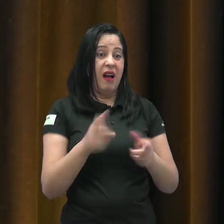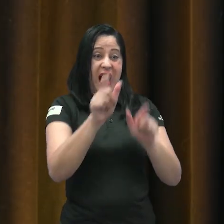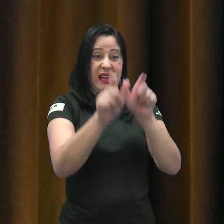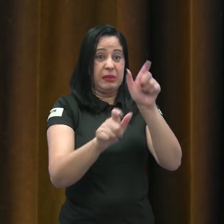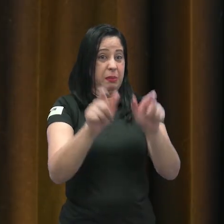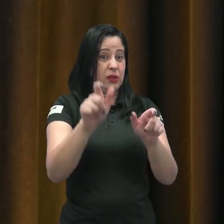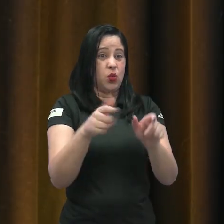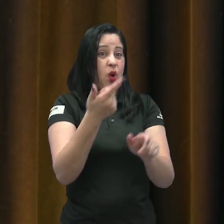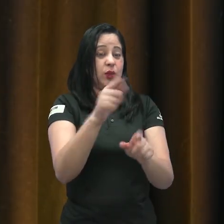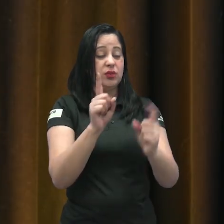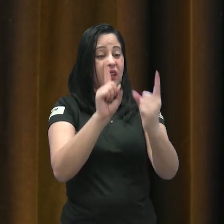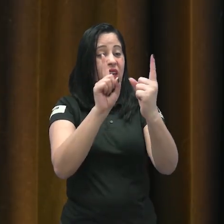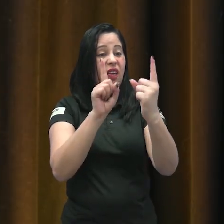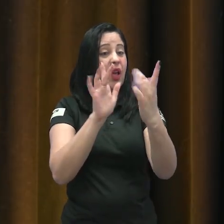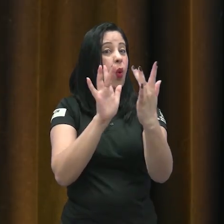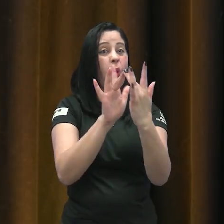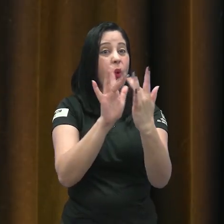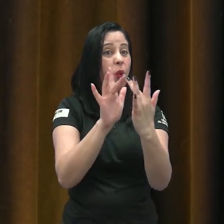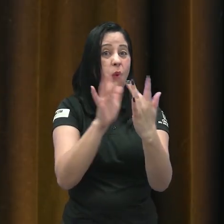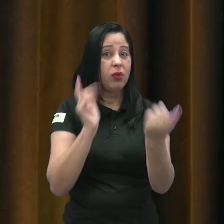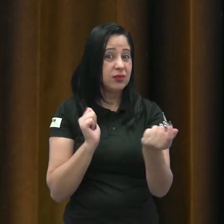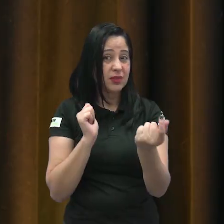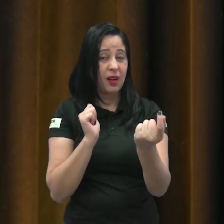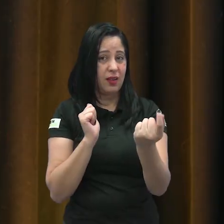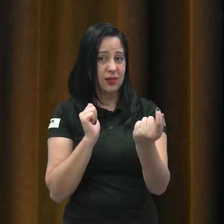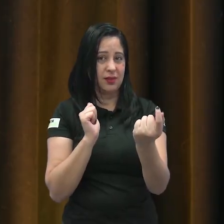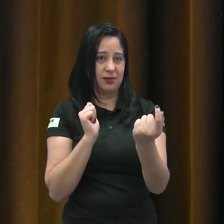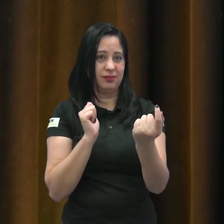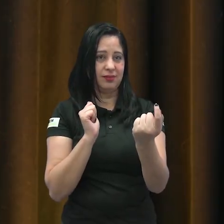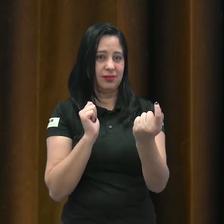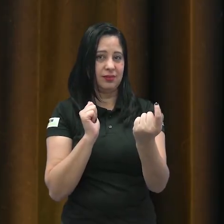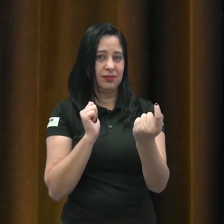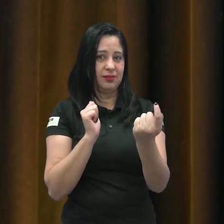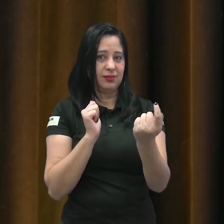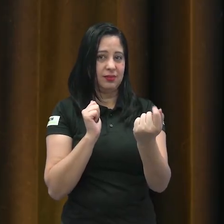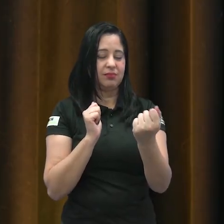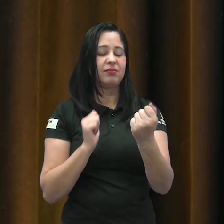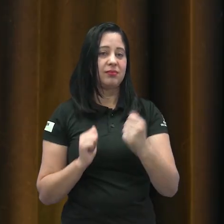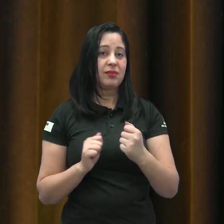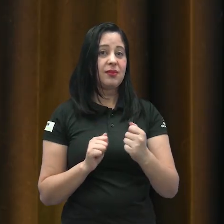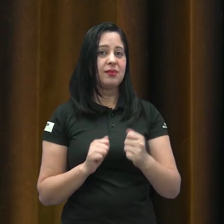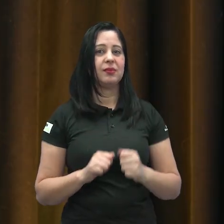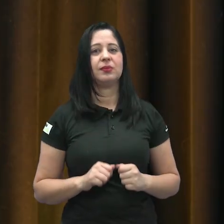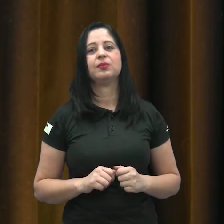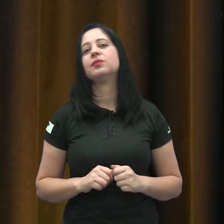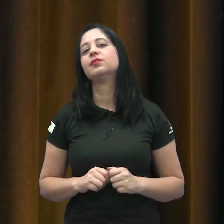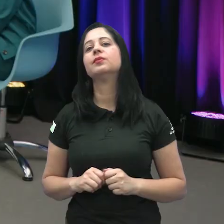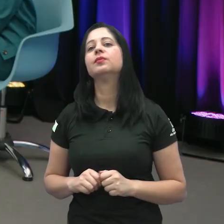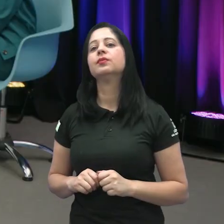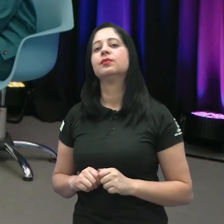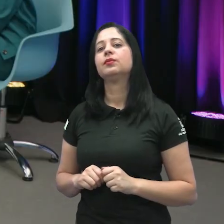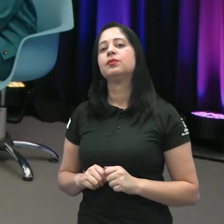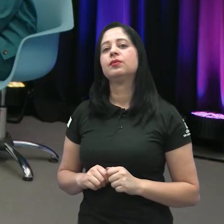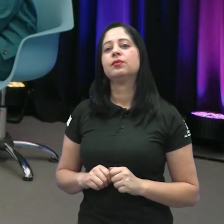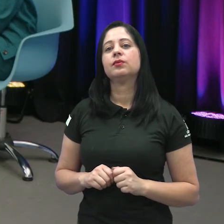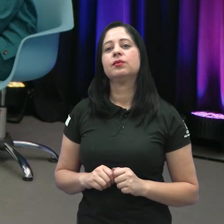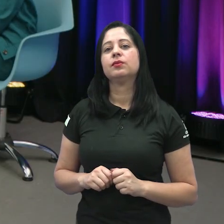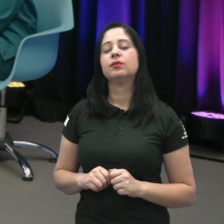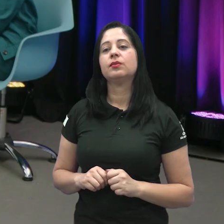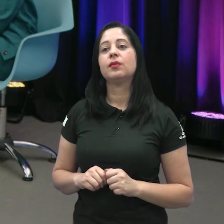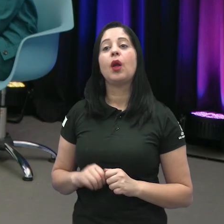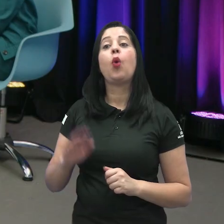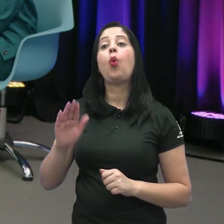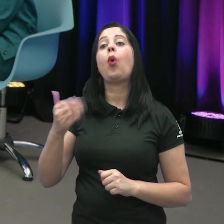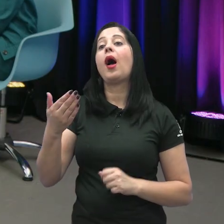essa capacidade de ter empatia quando você não está escutando verdadeiramente o que a outra pessoa está falando. Ô Sol, qual que então são